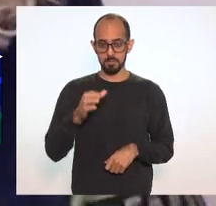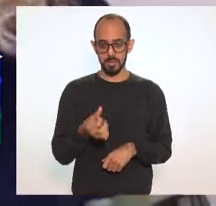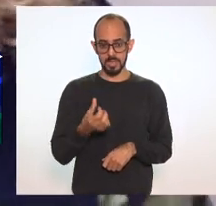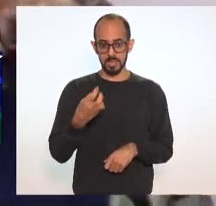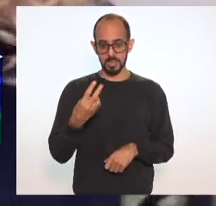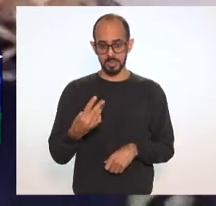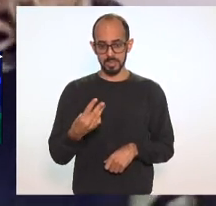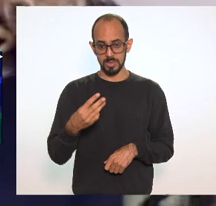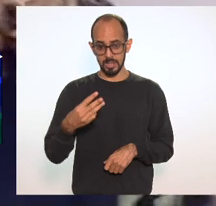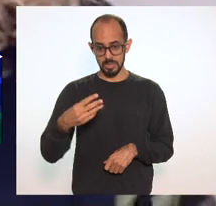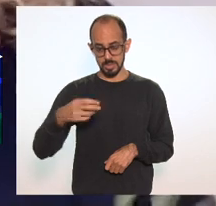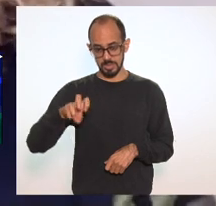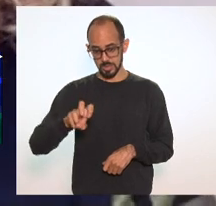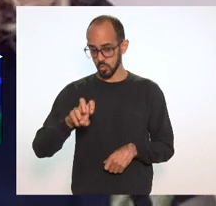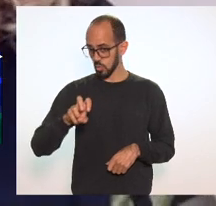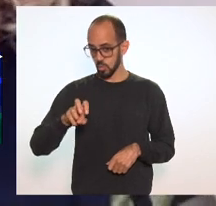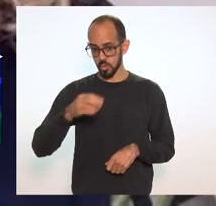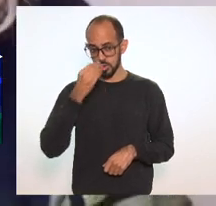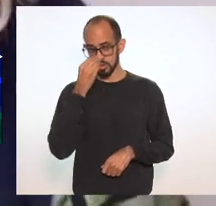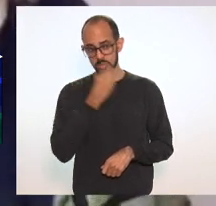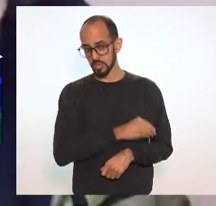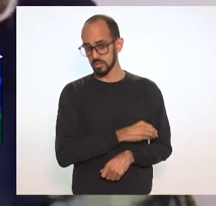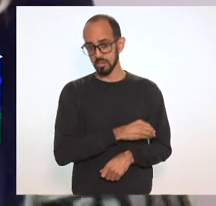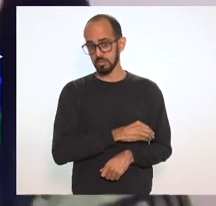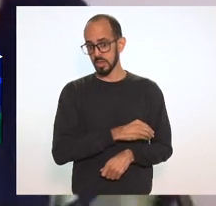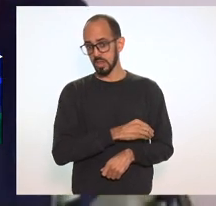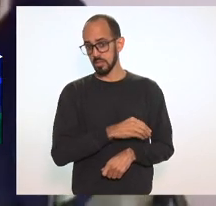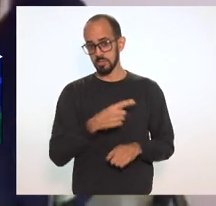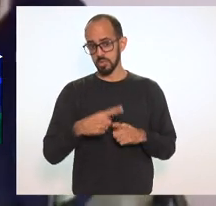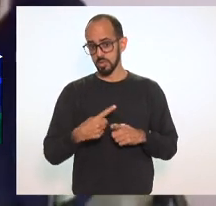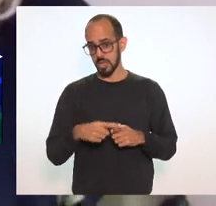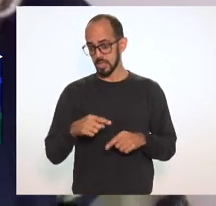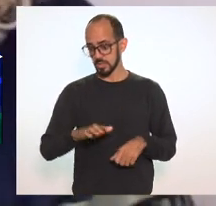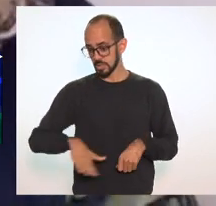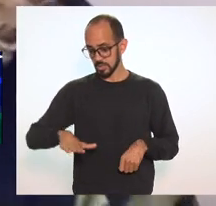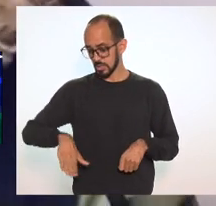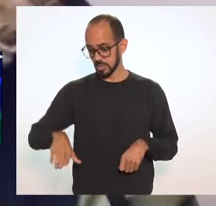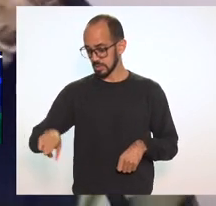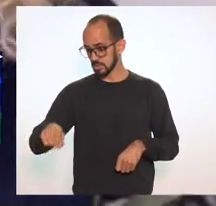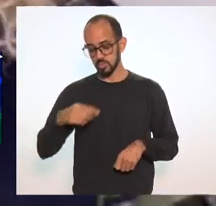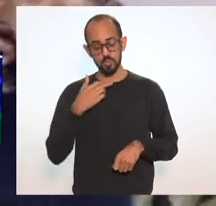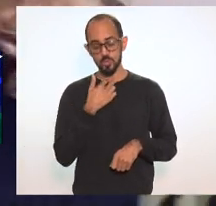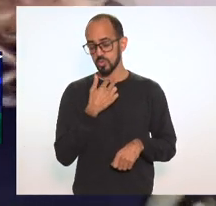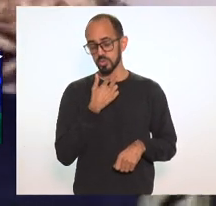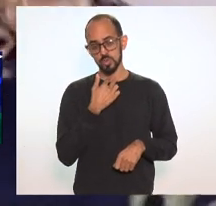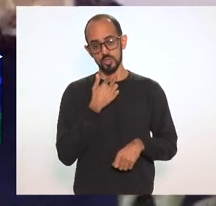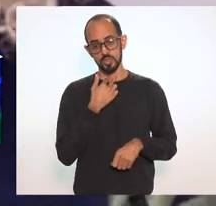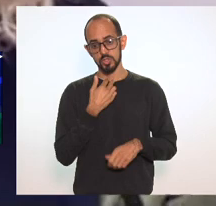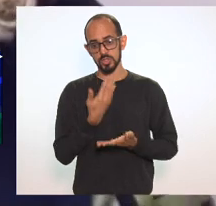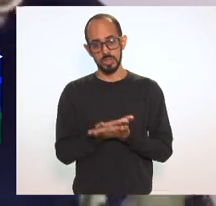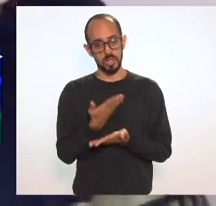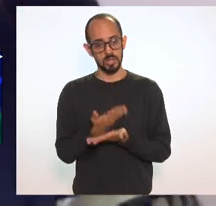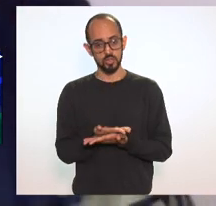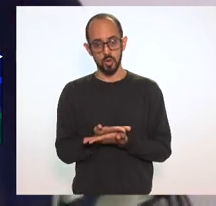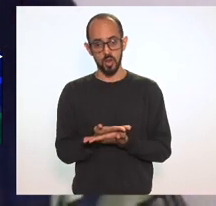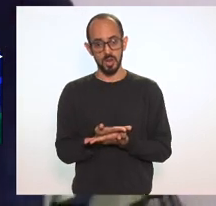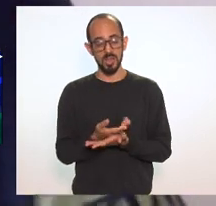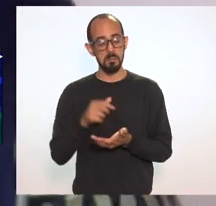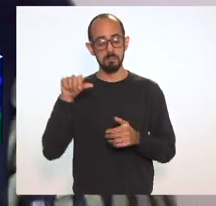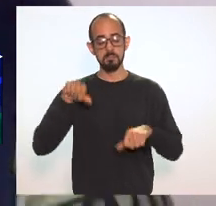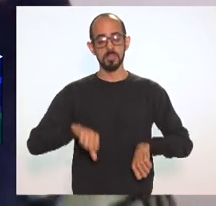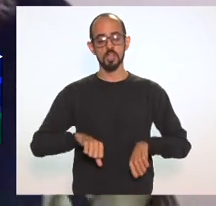em plano é esse centro da pandemia porque essas crianças não vão tu tá na escola e muito menos deveriam estar na escola